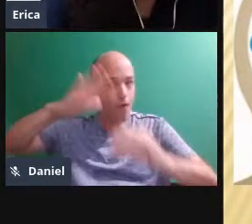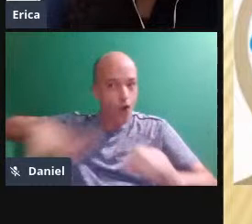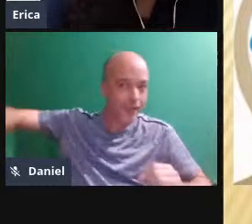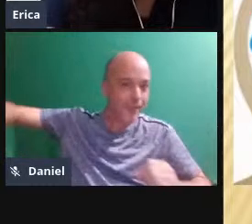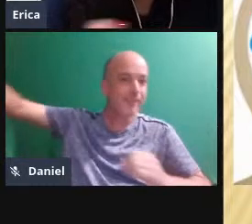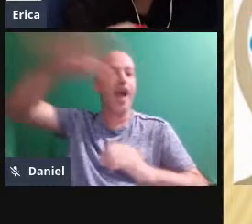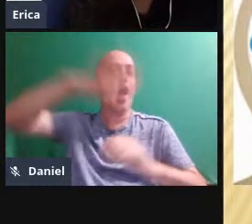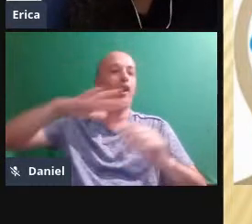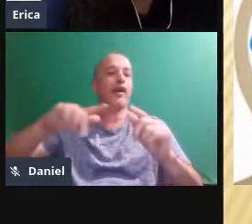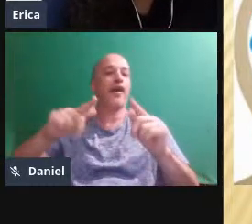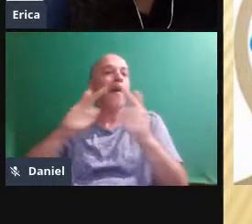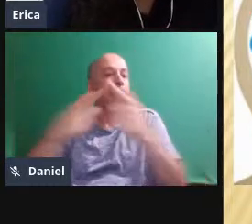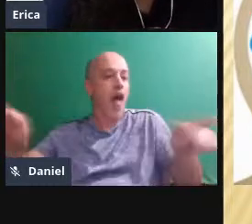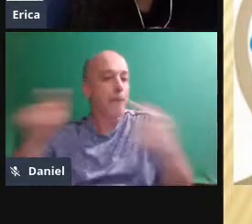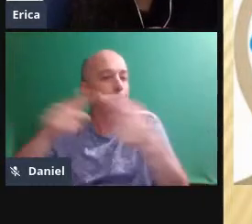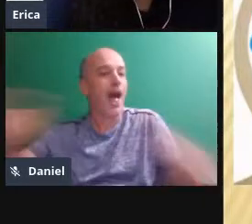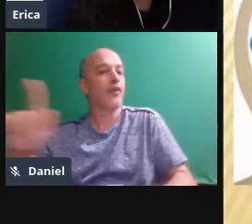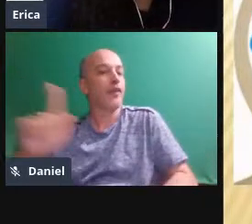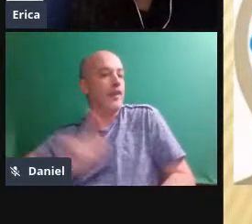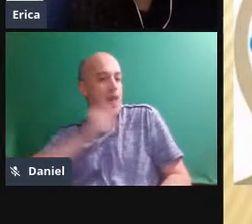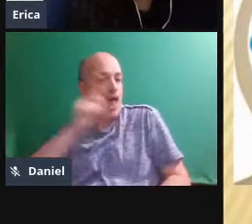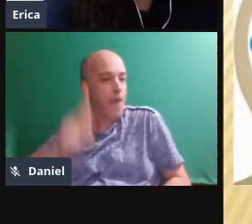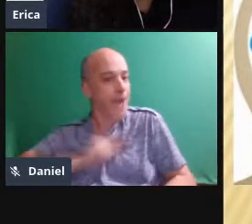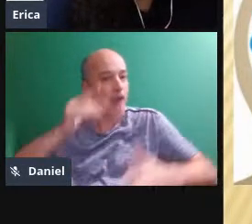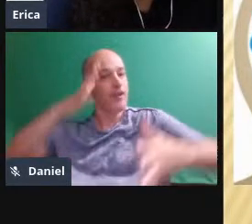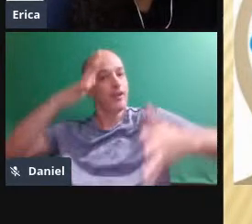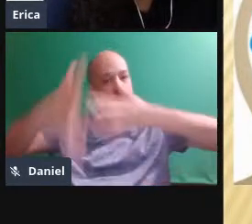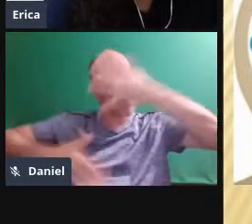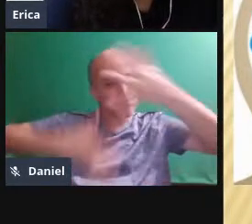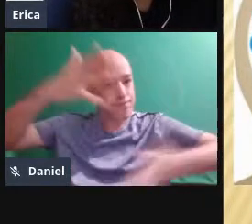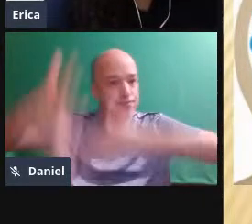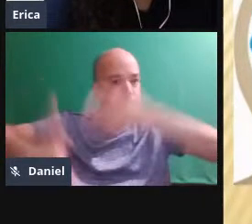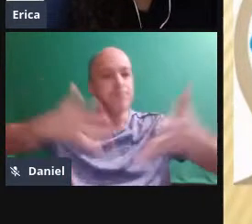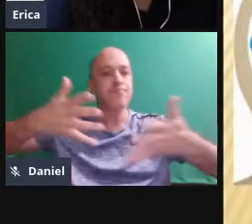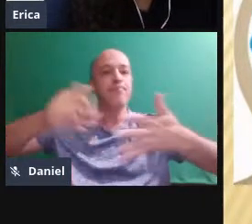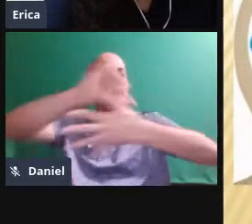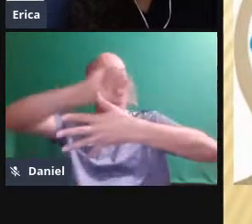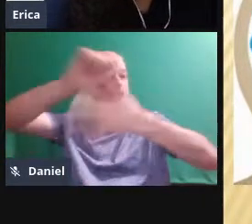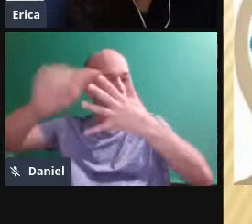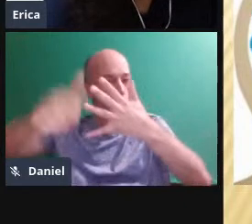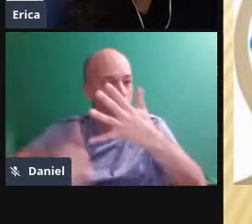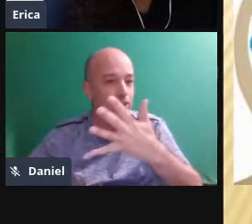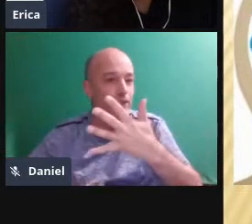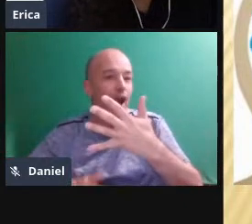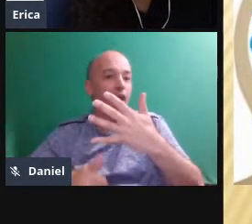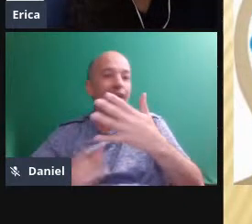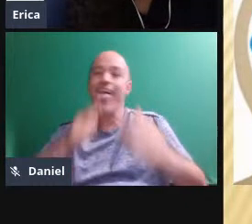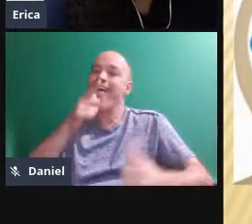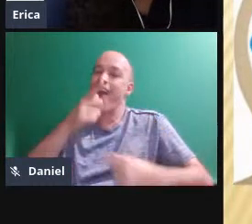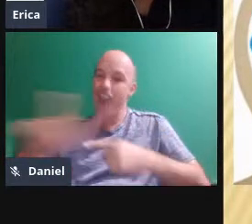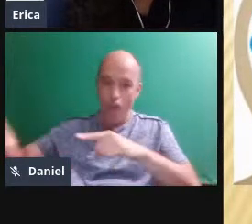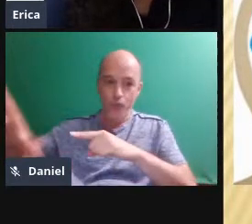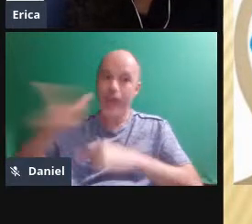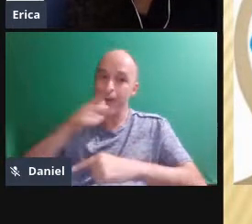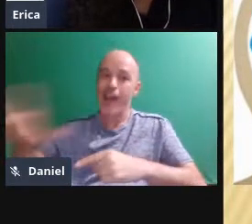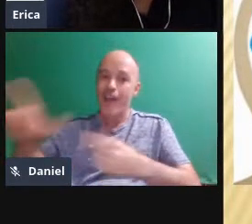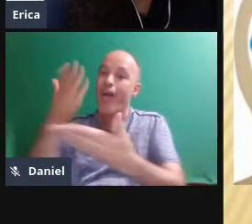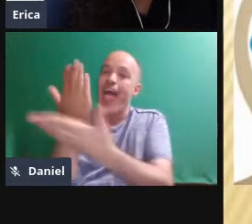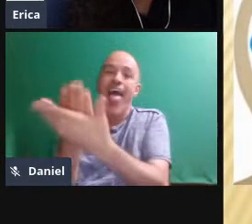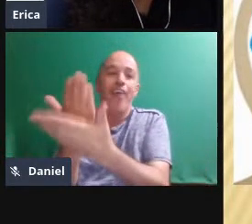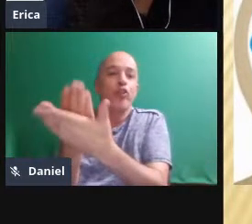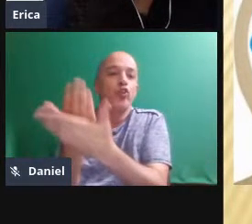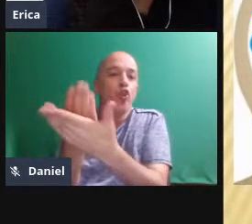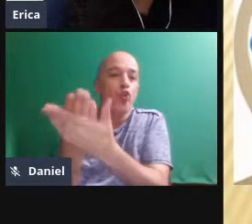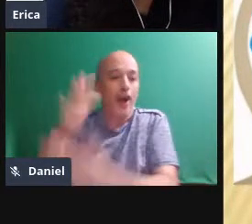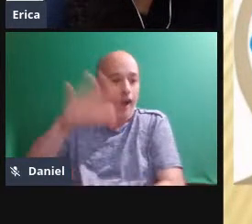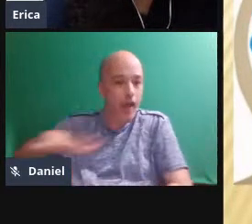da comunicação social, a gramática, enfim, os sinais, as